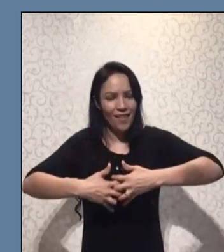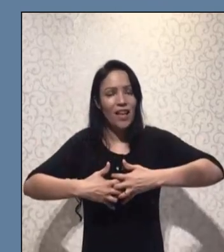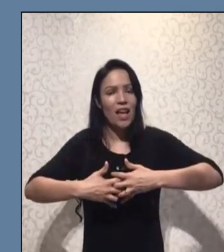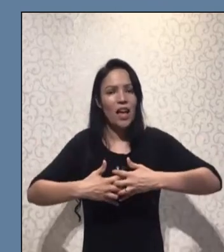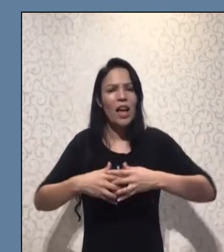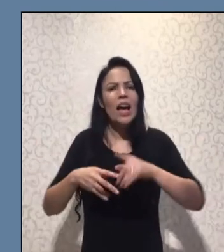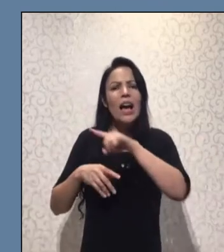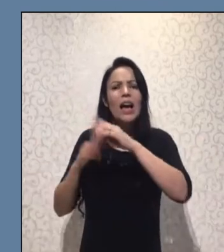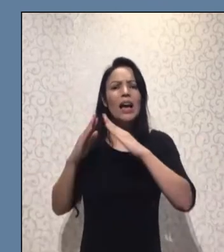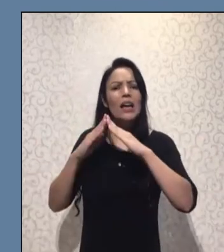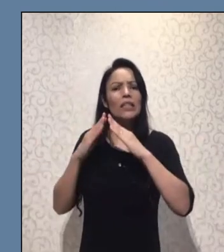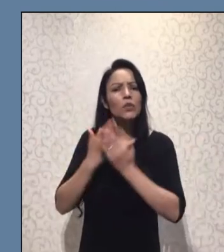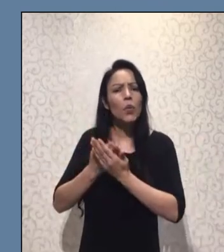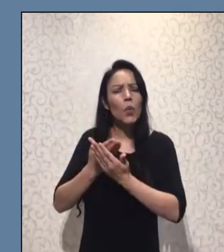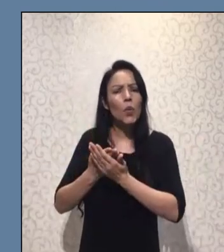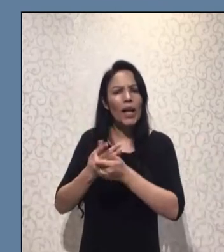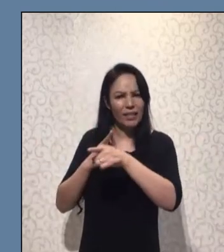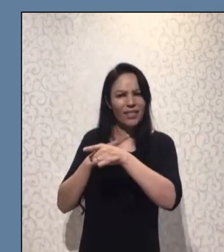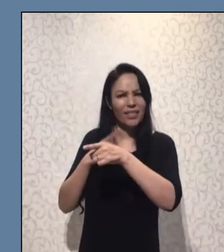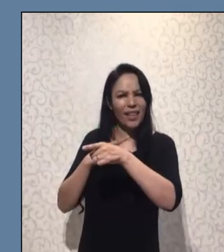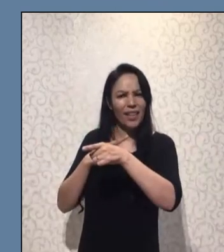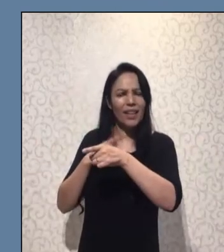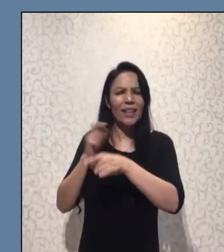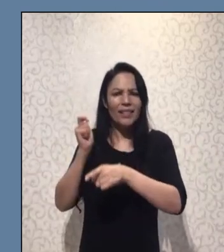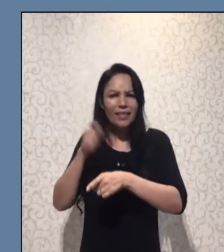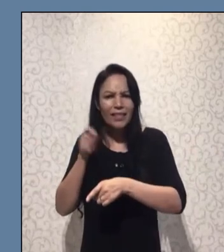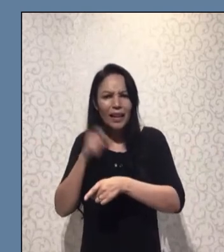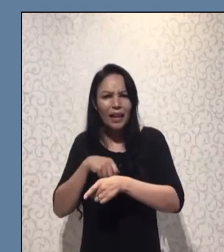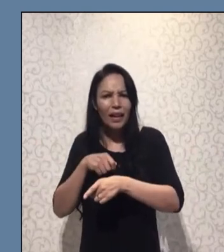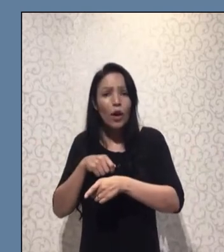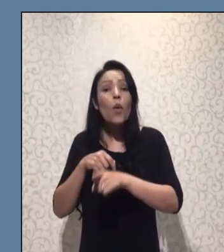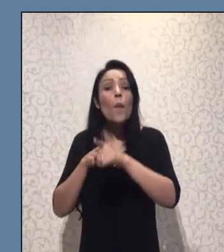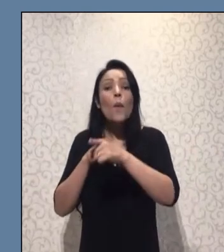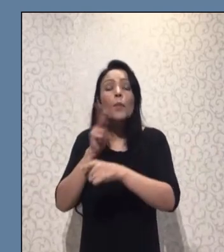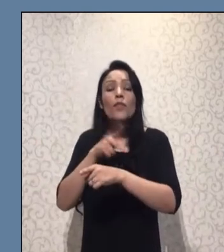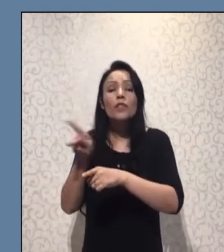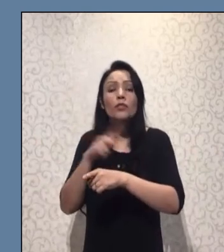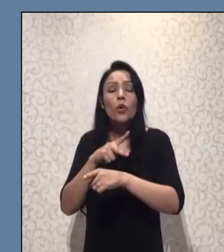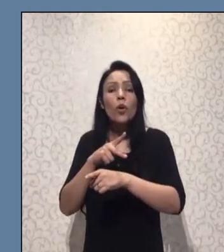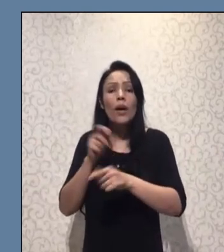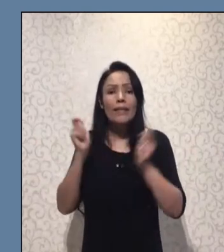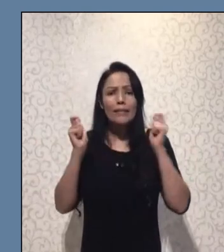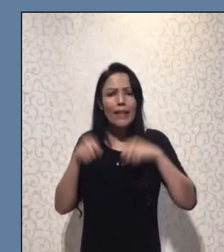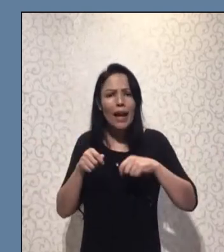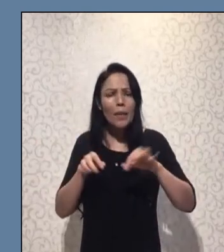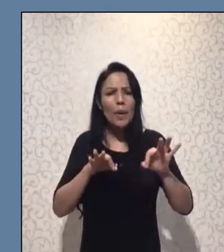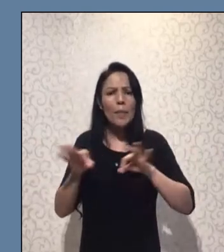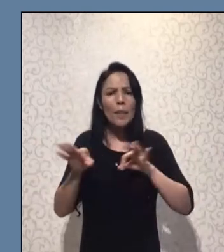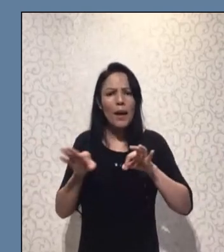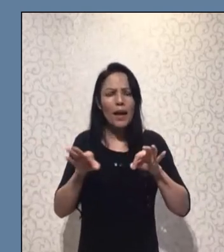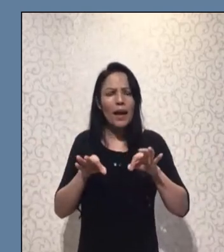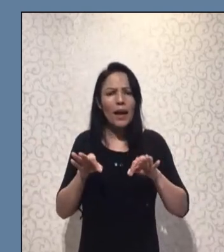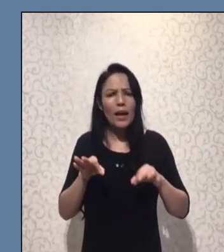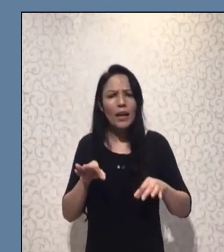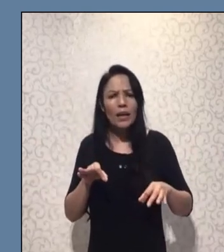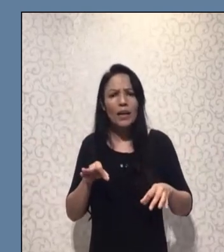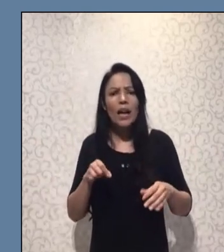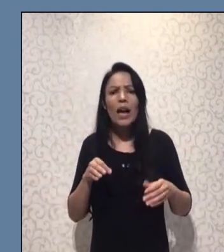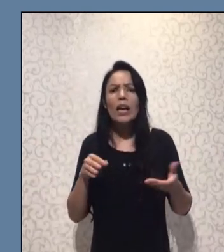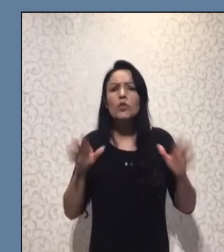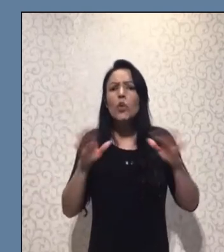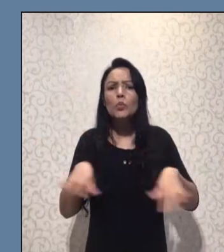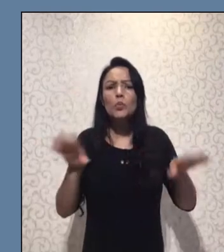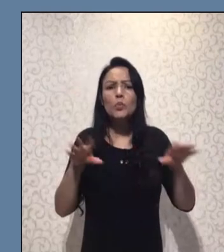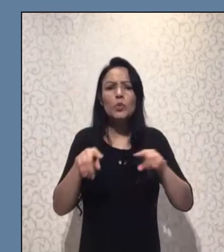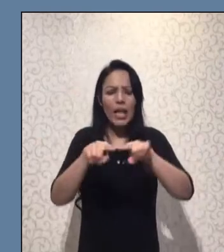Esse professor tem condições de se preparar? A classe vai conseguir fazer uma viagem ou uma visita? A gente está se deparando com